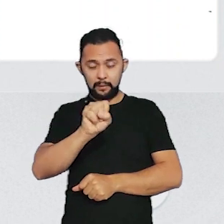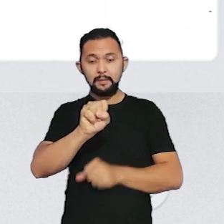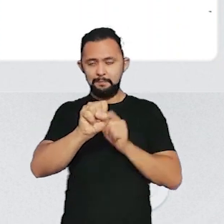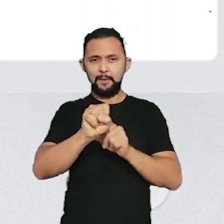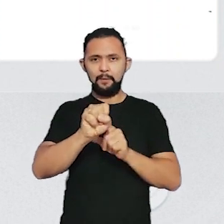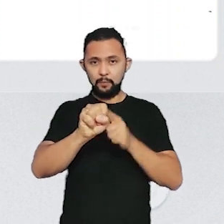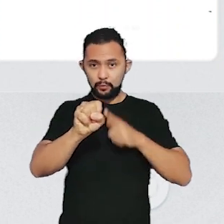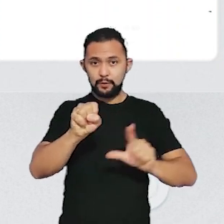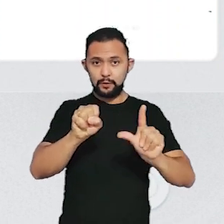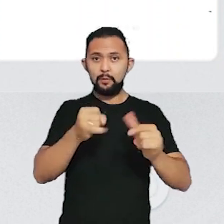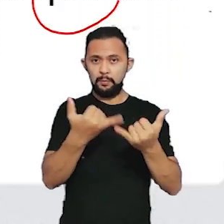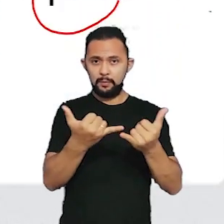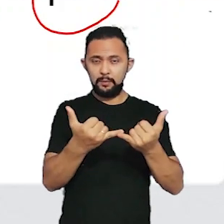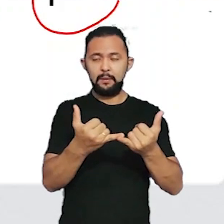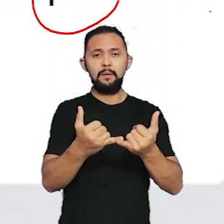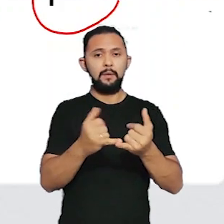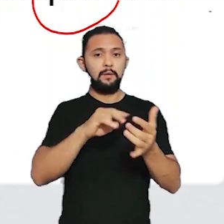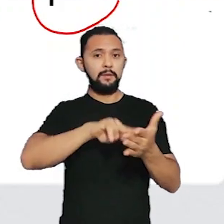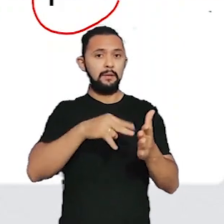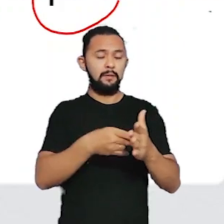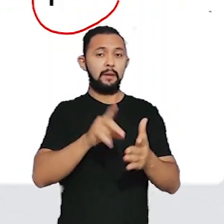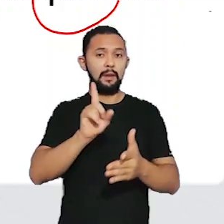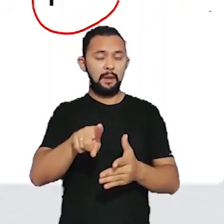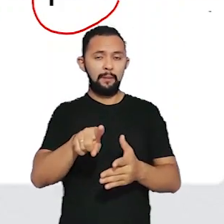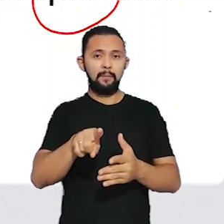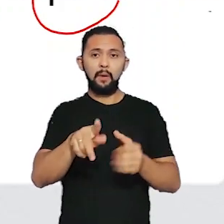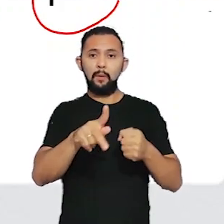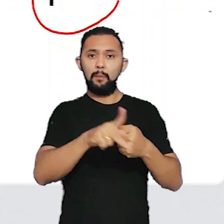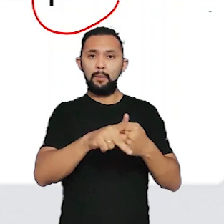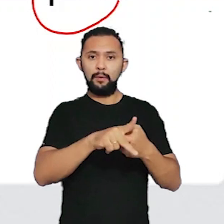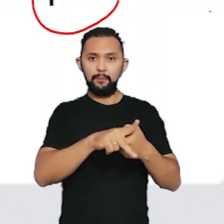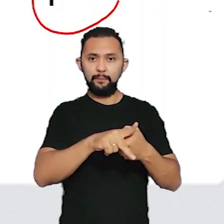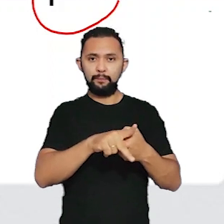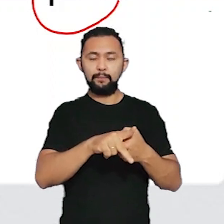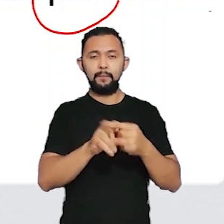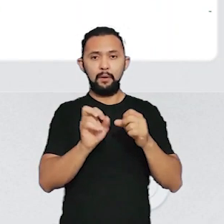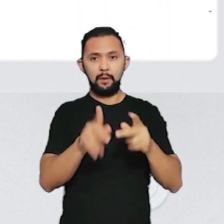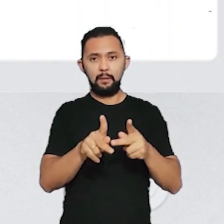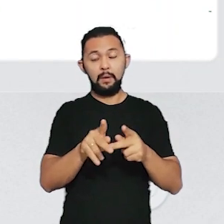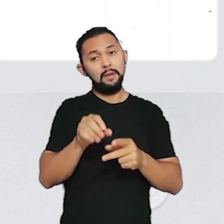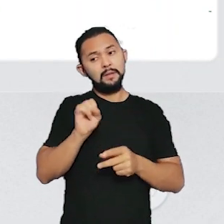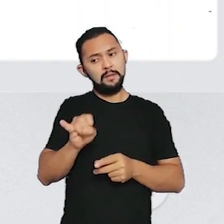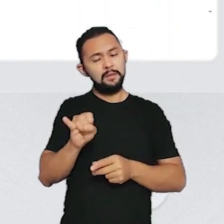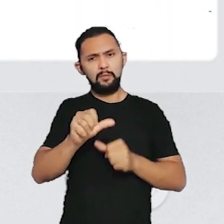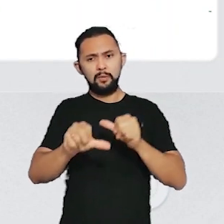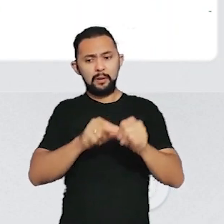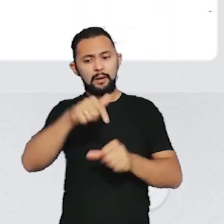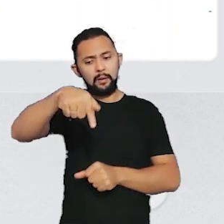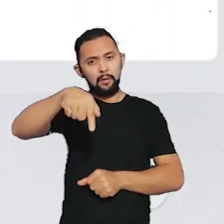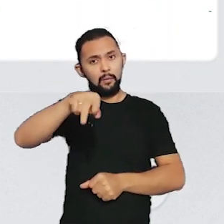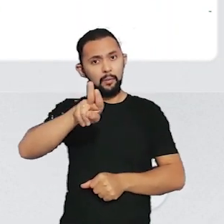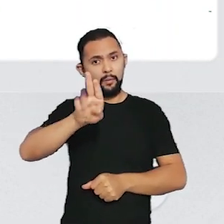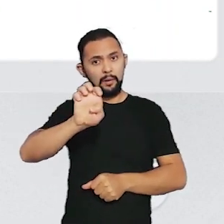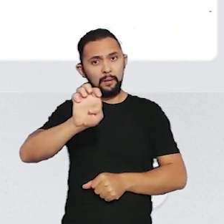é um pronome relativo. Eu posso dizer assim, ó, as pessoas isso. Dá certo? Não dá certo. Então, se